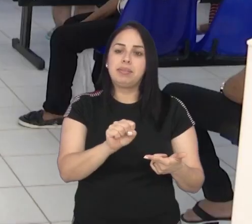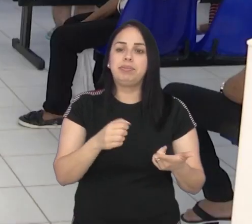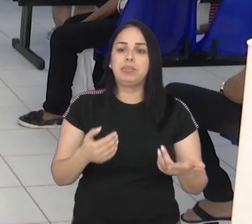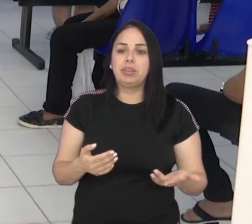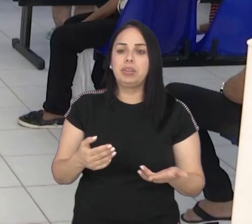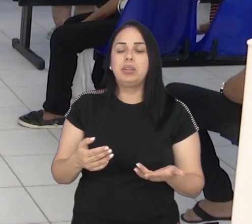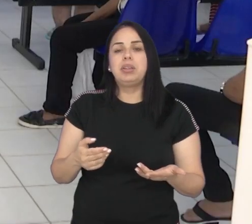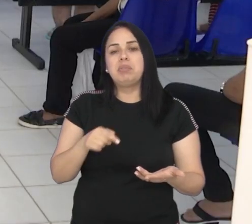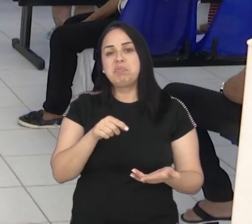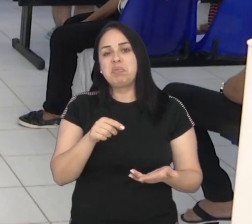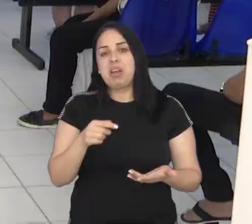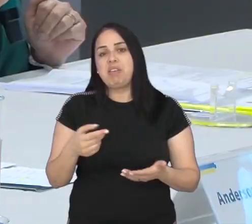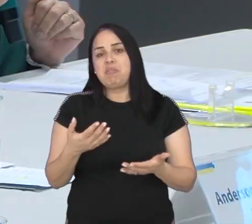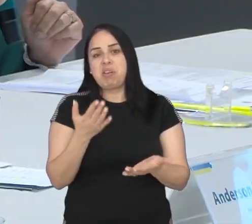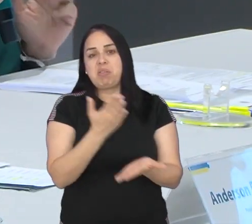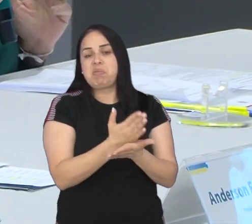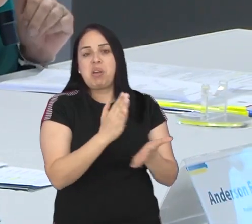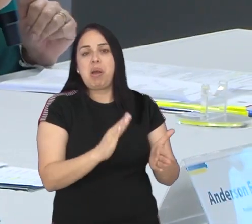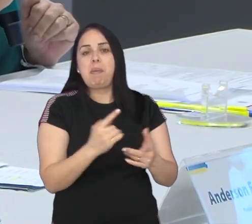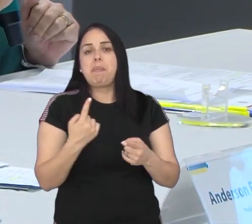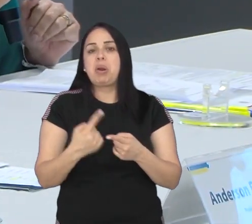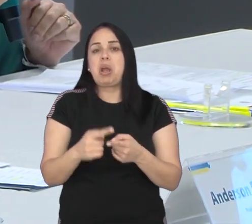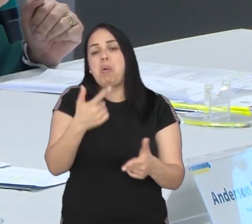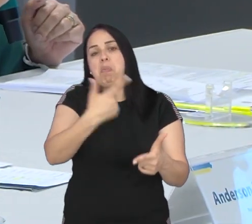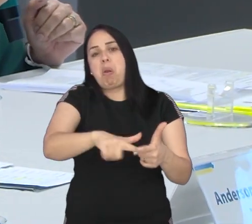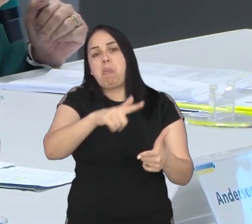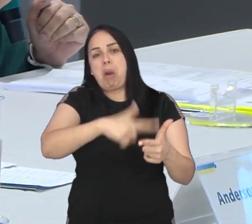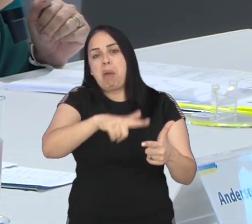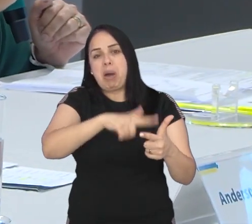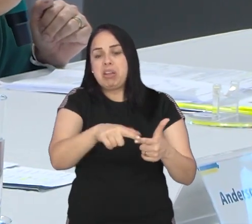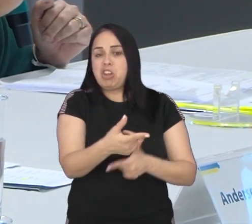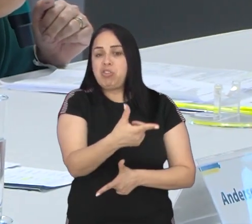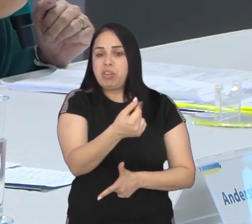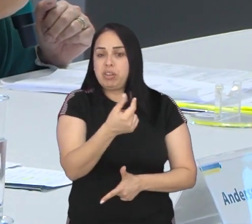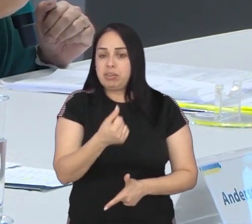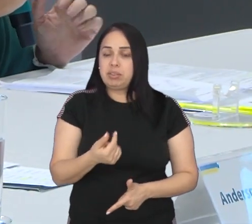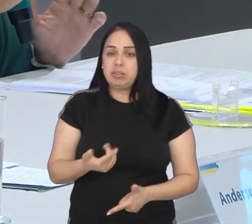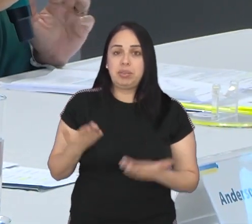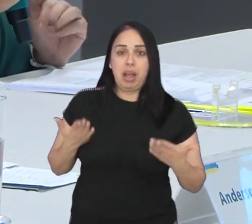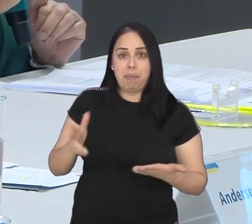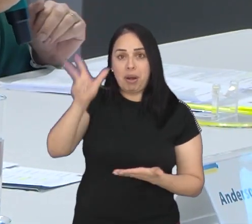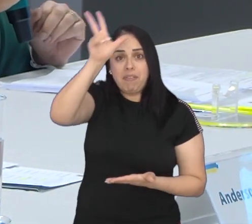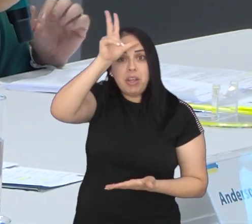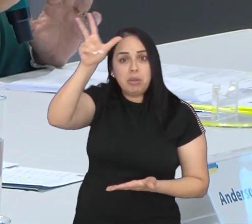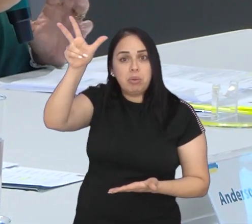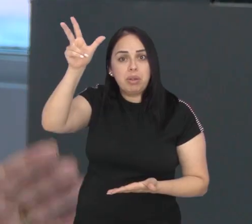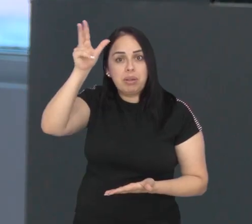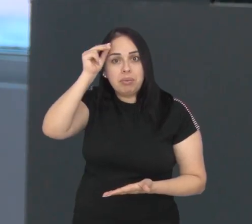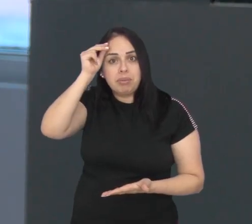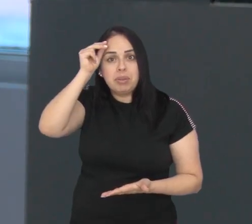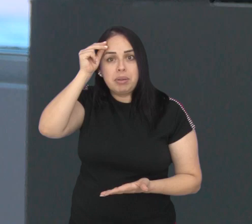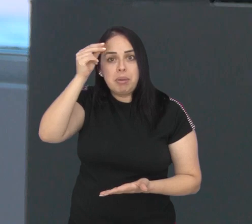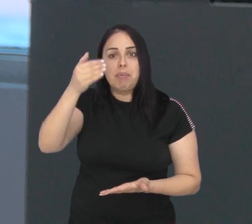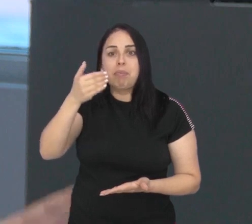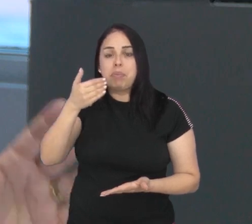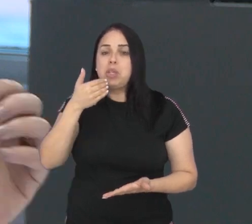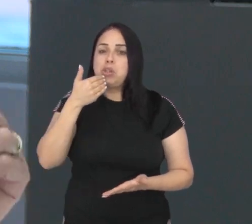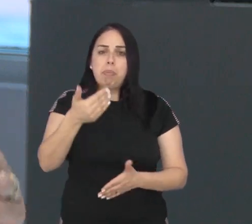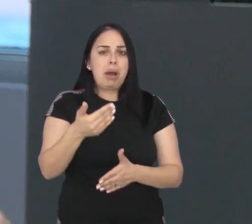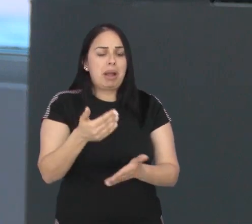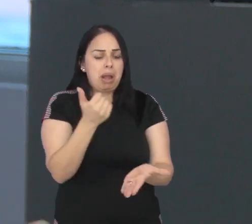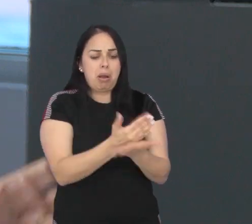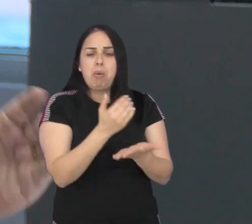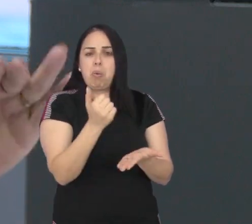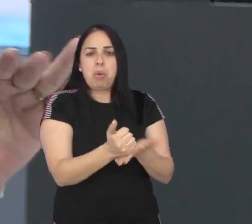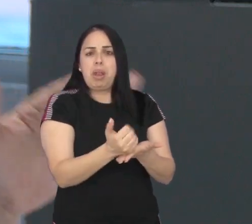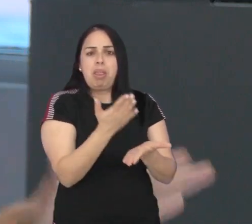e UBSs na cidade. O motivo do encerramento do vínculo foi devido a problemas financeiros. Segundo a Prefeitura, o